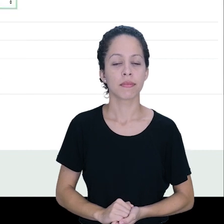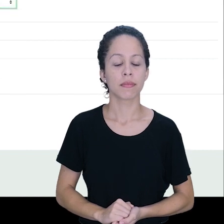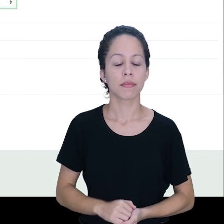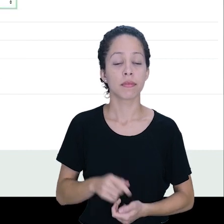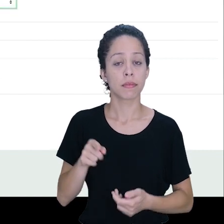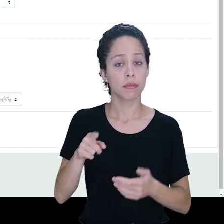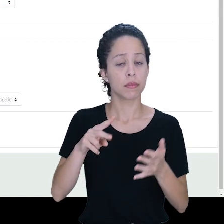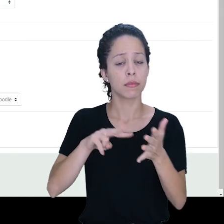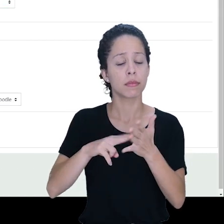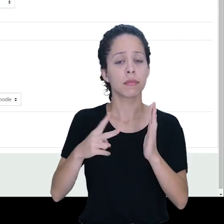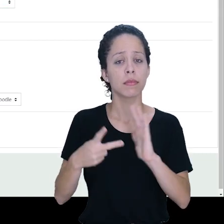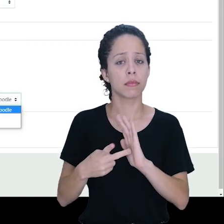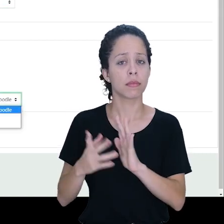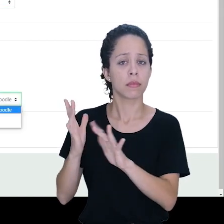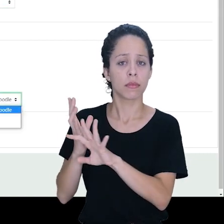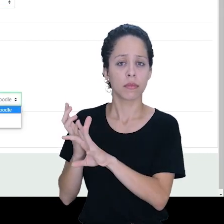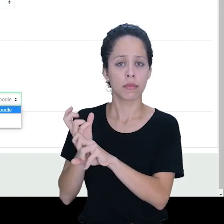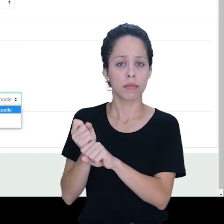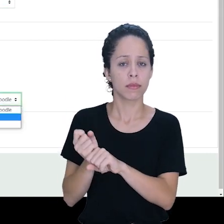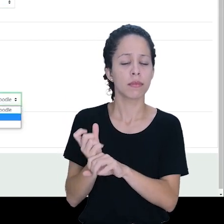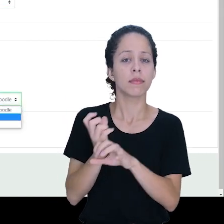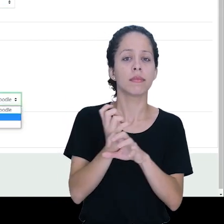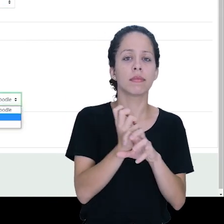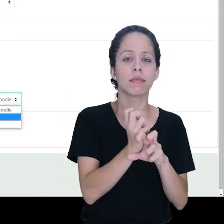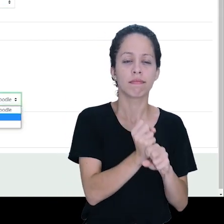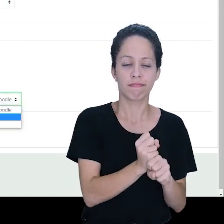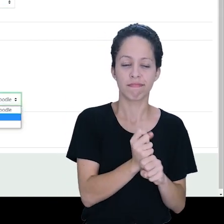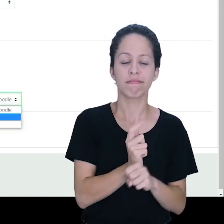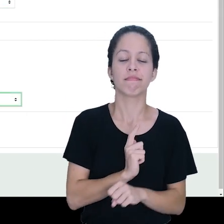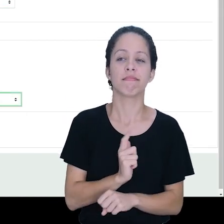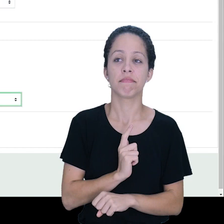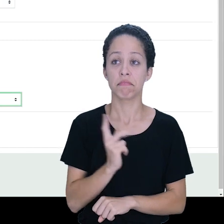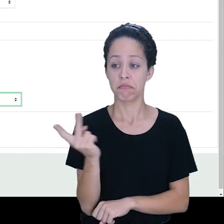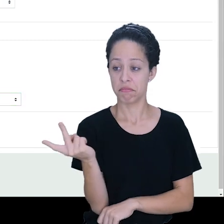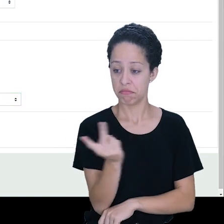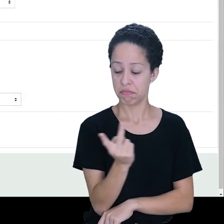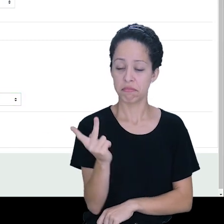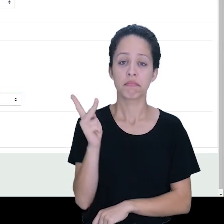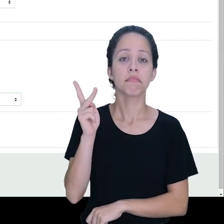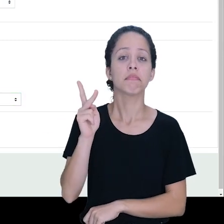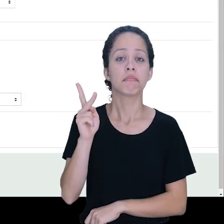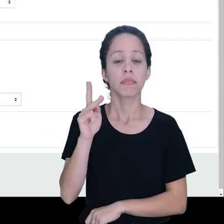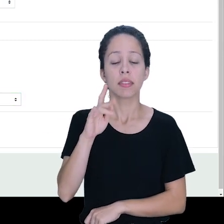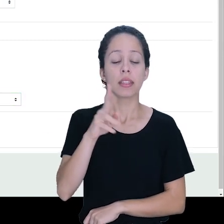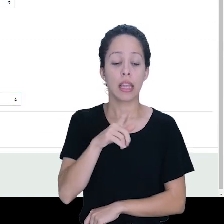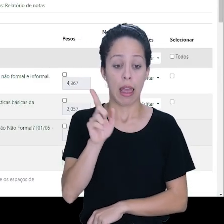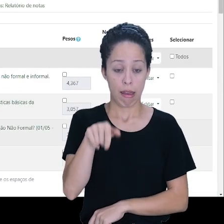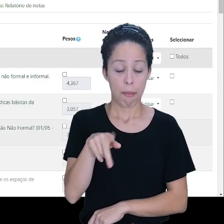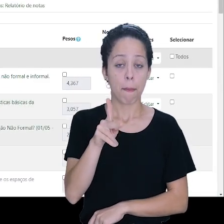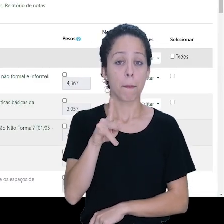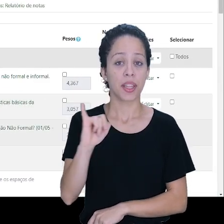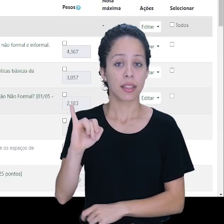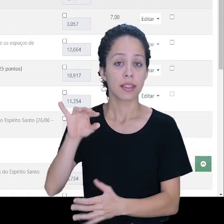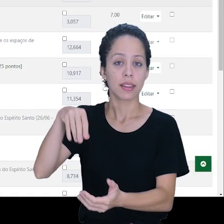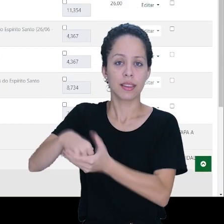é a soma das notas também e a categoria pai é a mesma né todas as duas estão dentro da Etapa